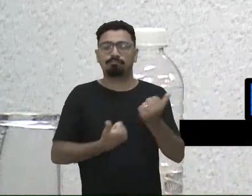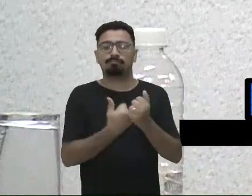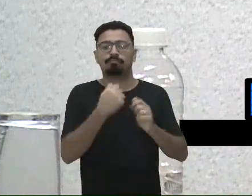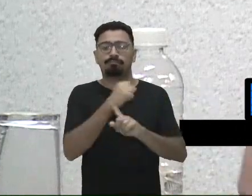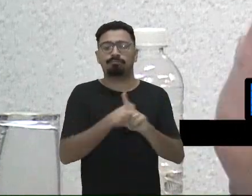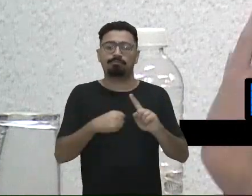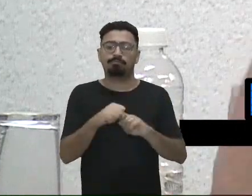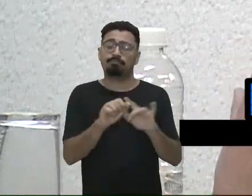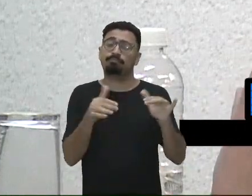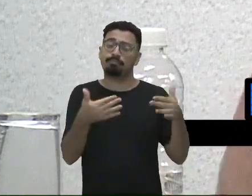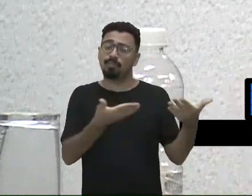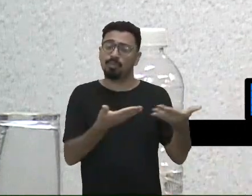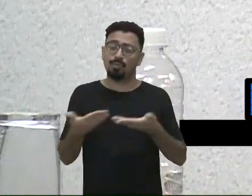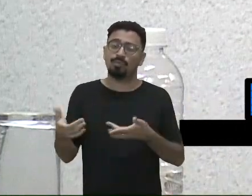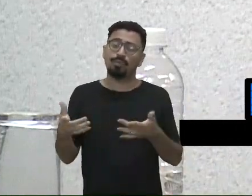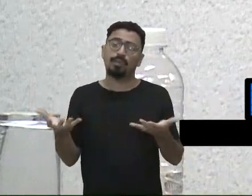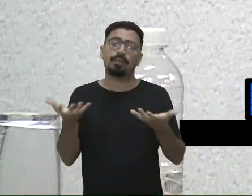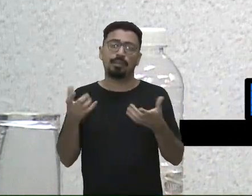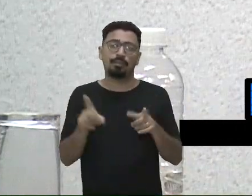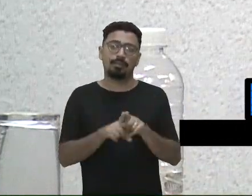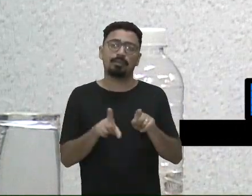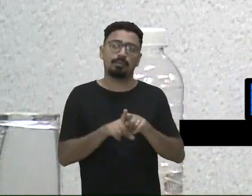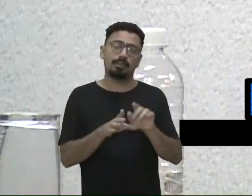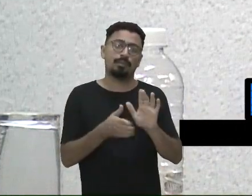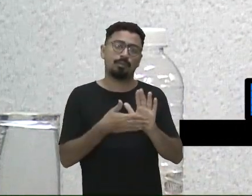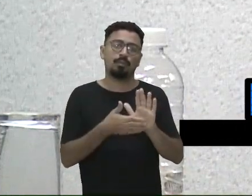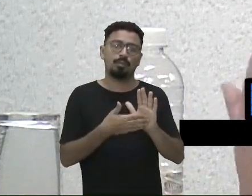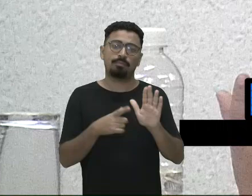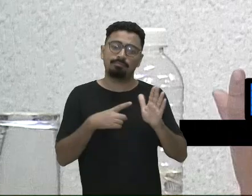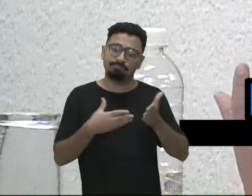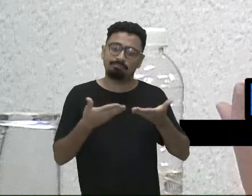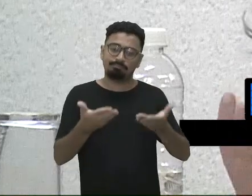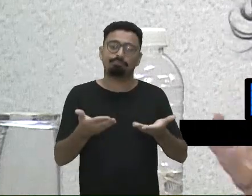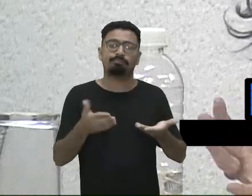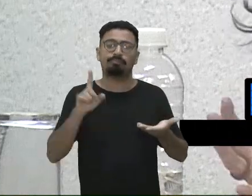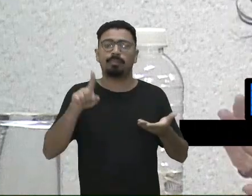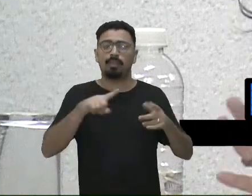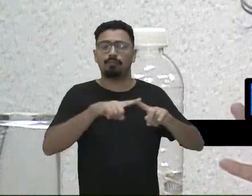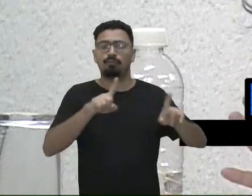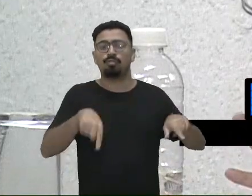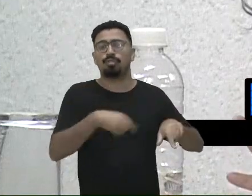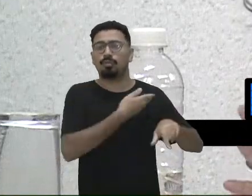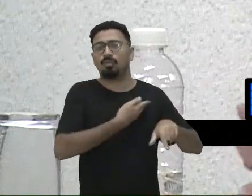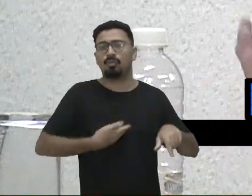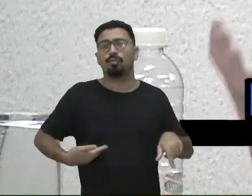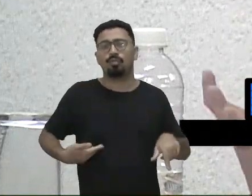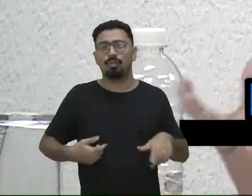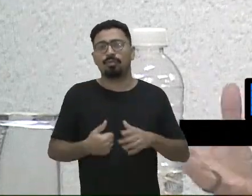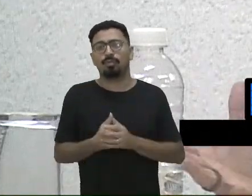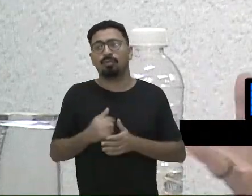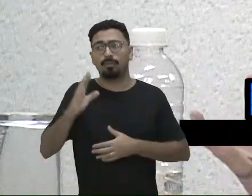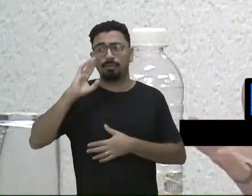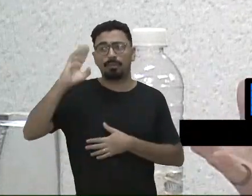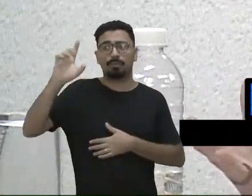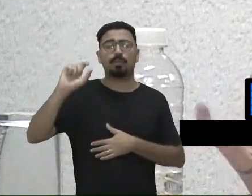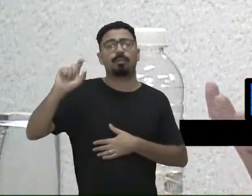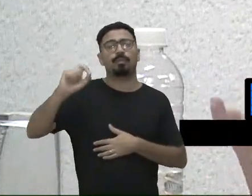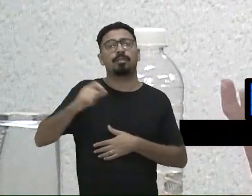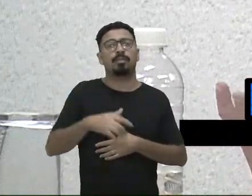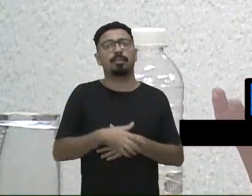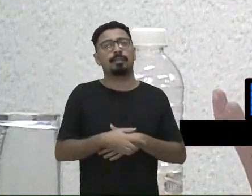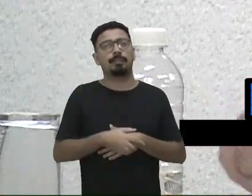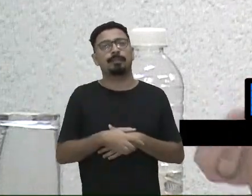eu quero convidar, né, e propor que os servidores do nosso município, principalmente aqueles que são